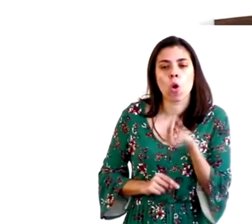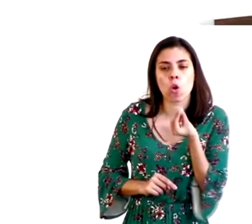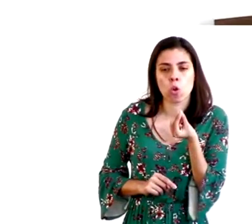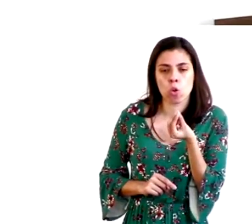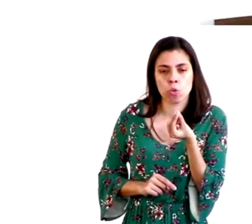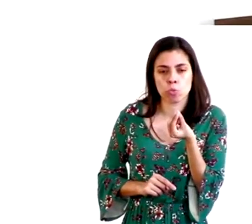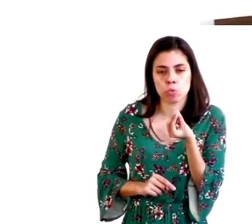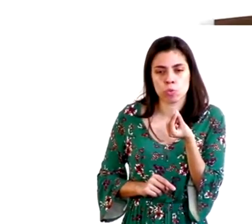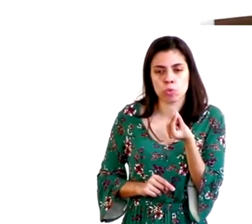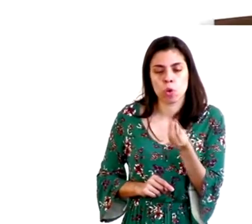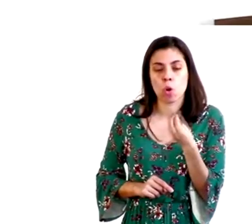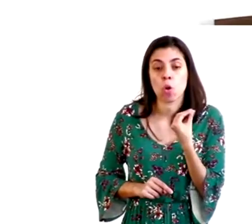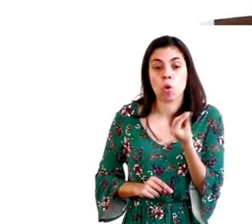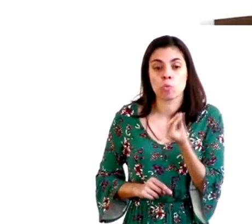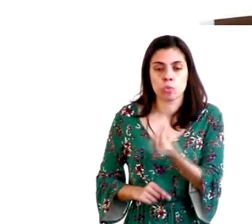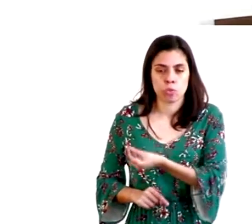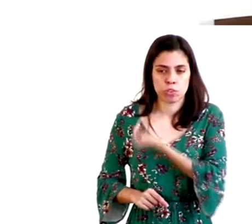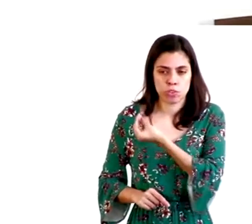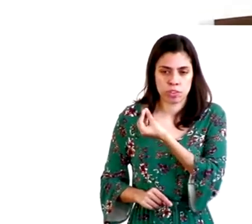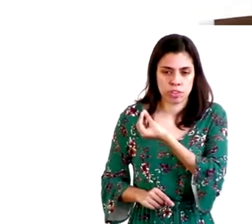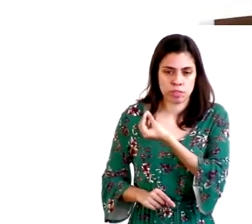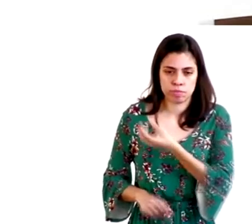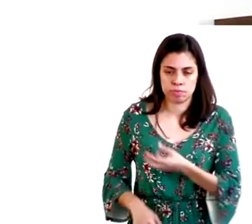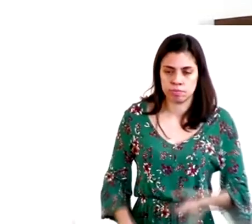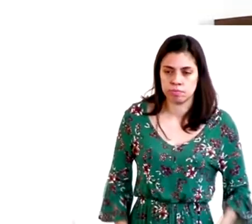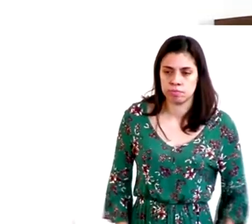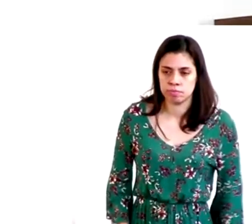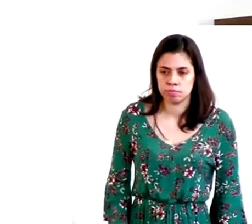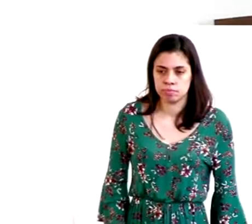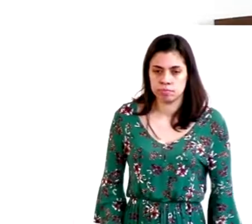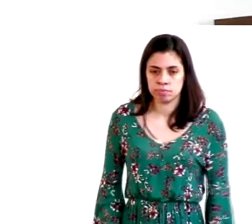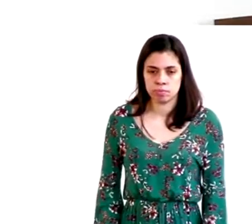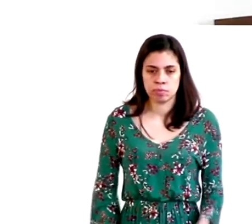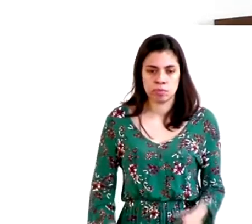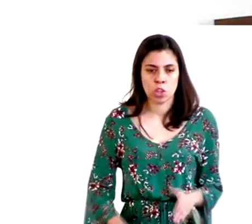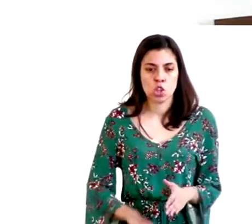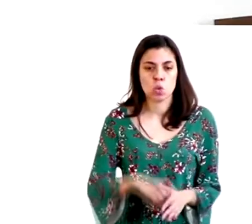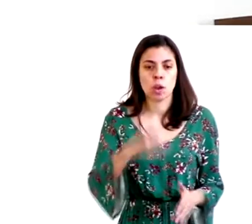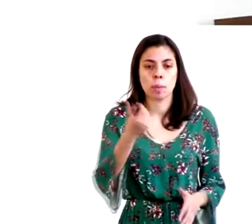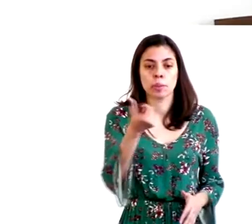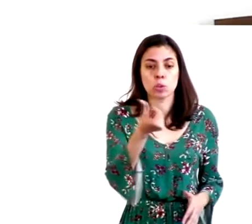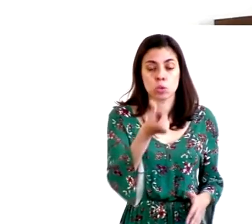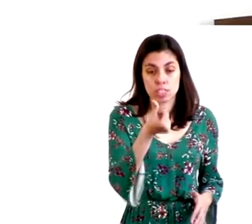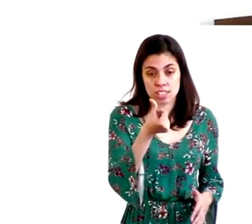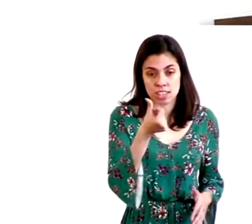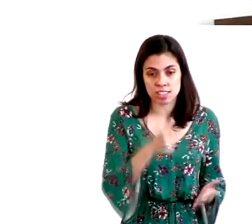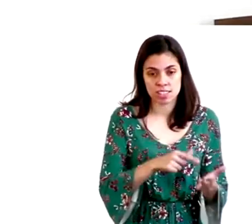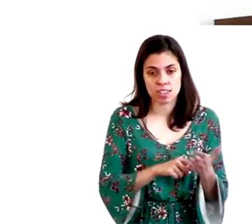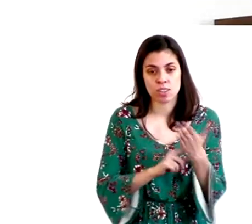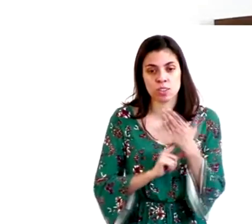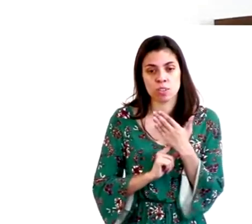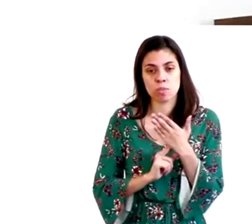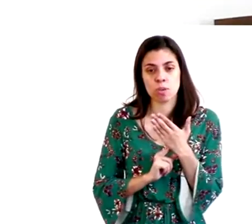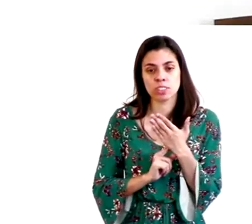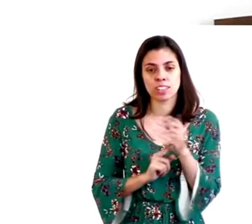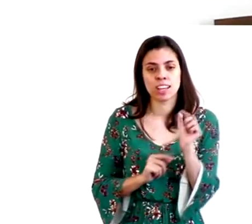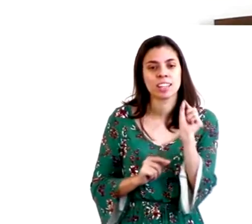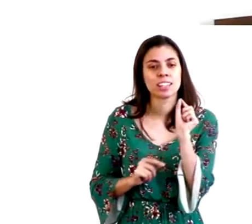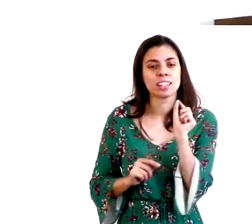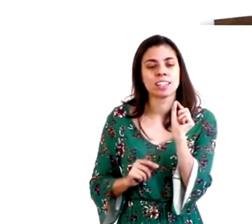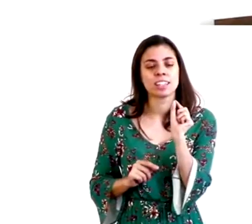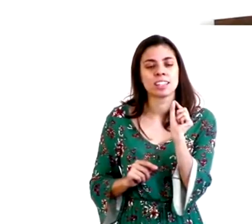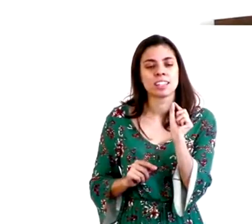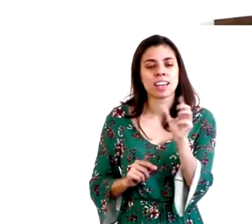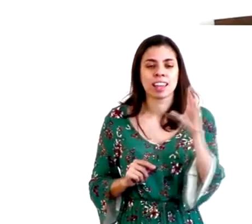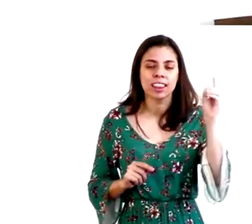do capítulo 6, então, central é o Pai. Nesta, que é a seção central do Sermão do